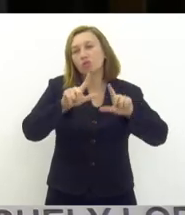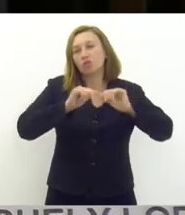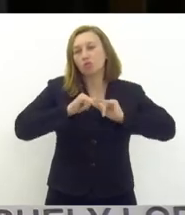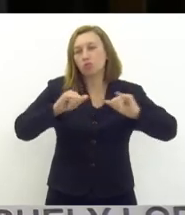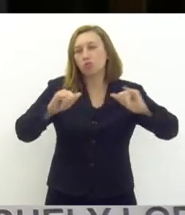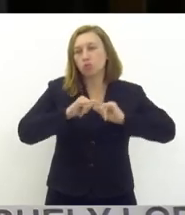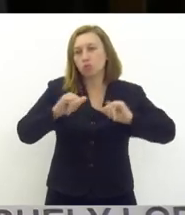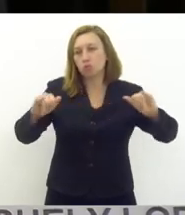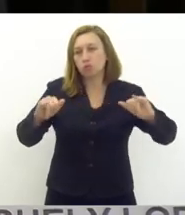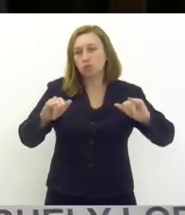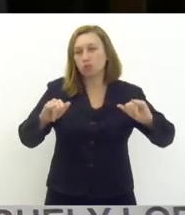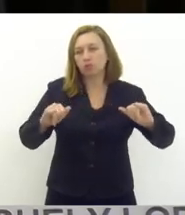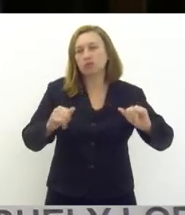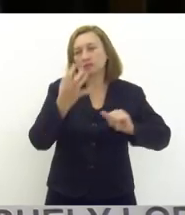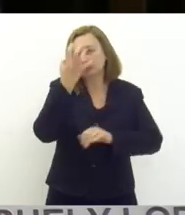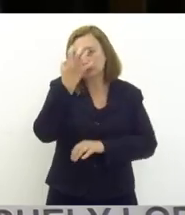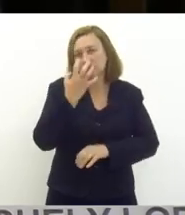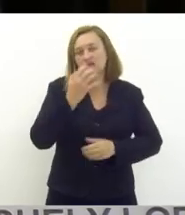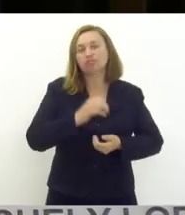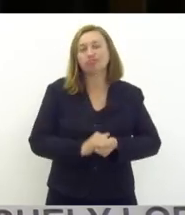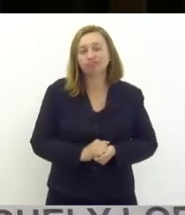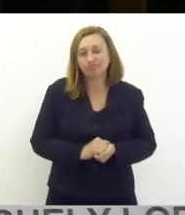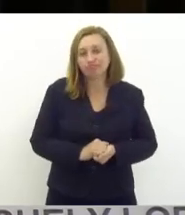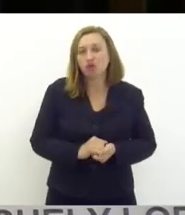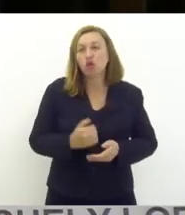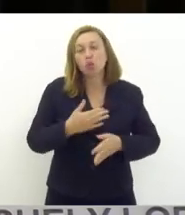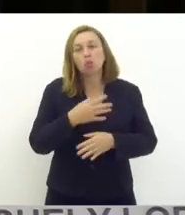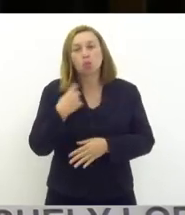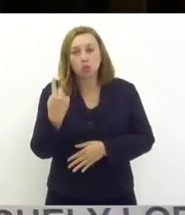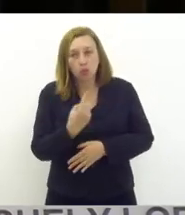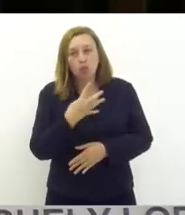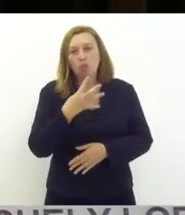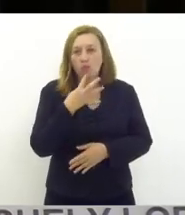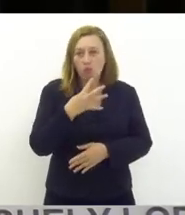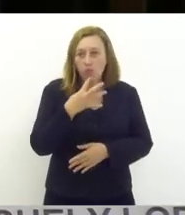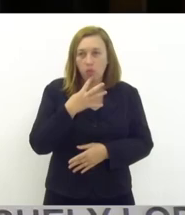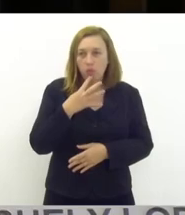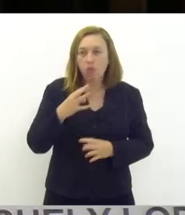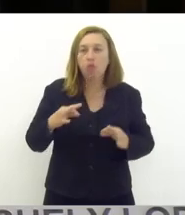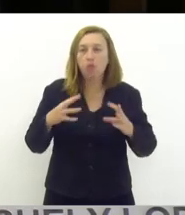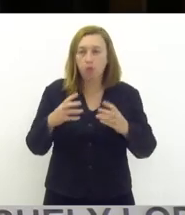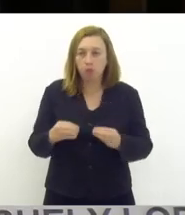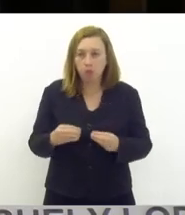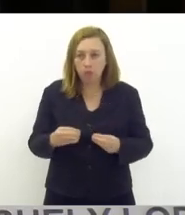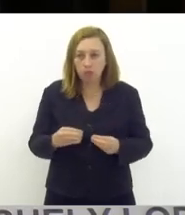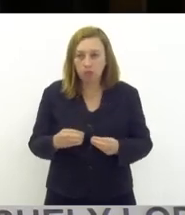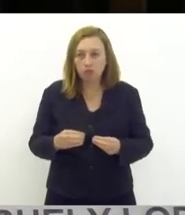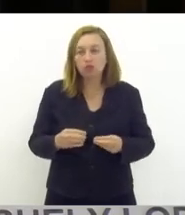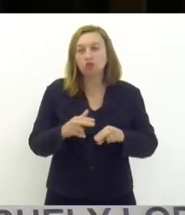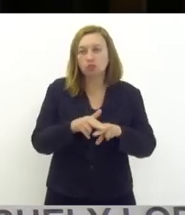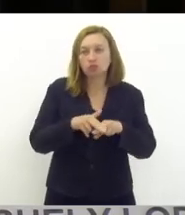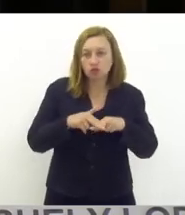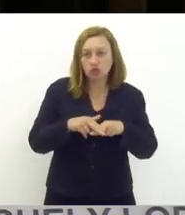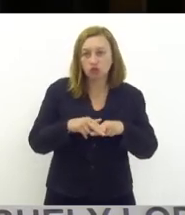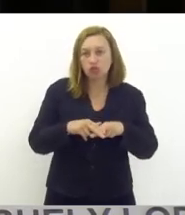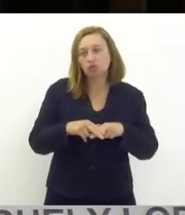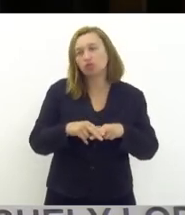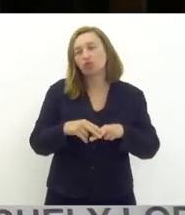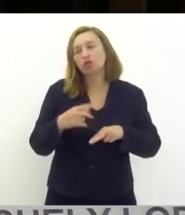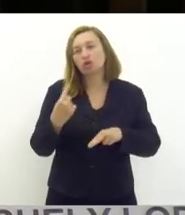algo muito grave todos nós conhecemos todas essas situações deprimentes pelas quais nós temos